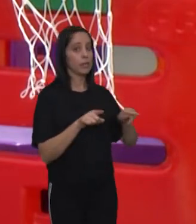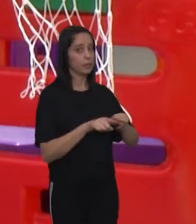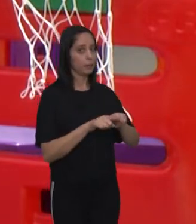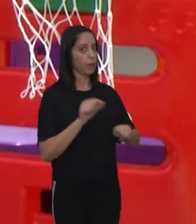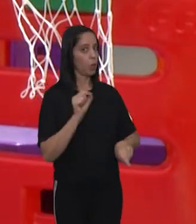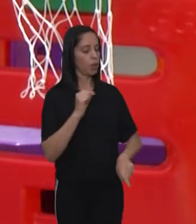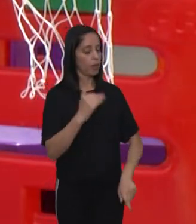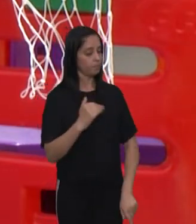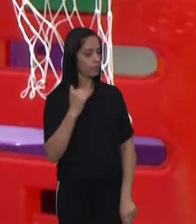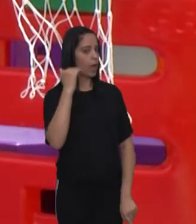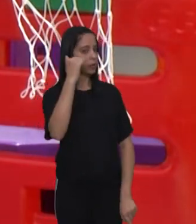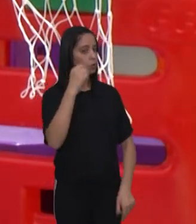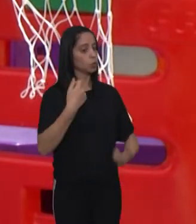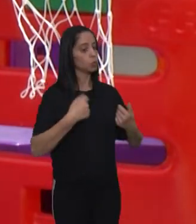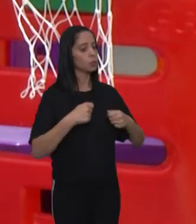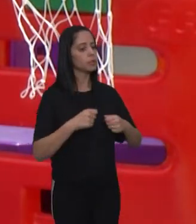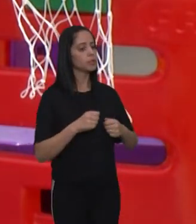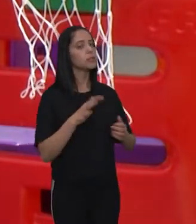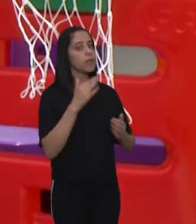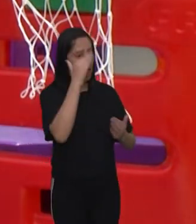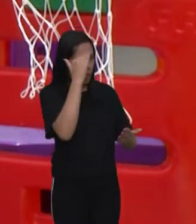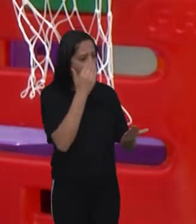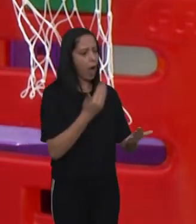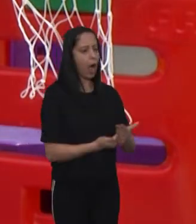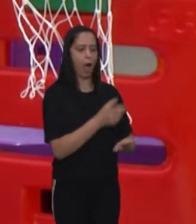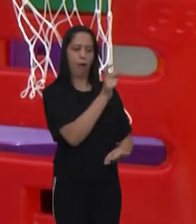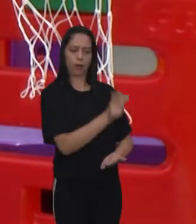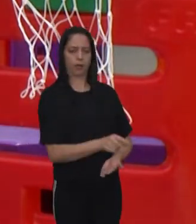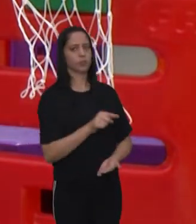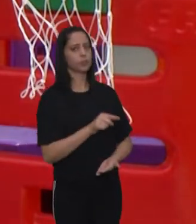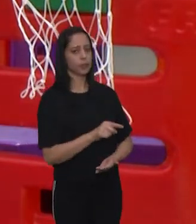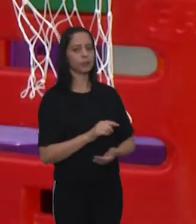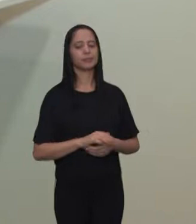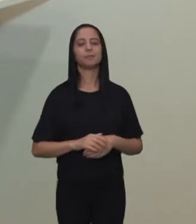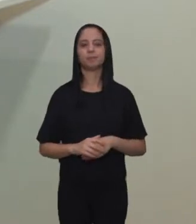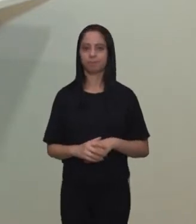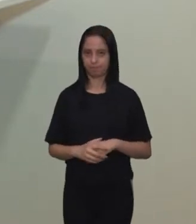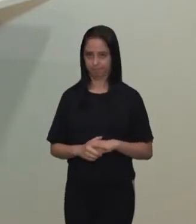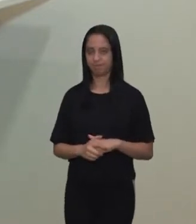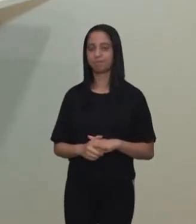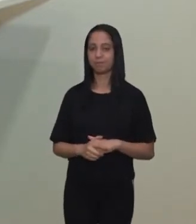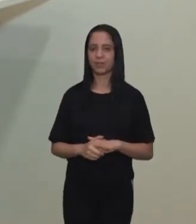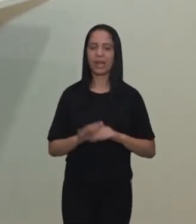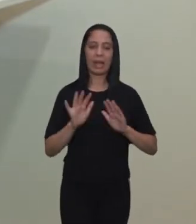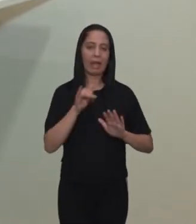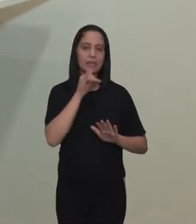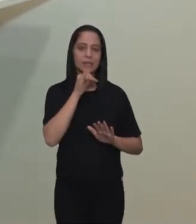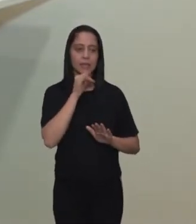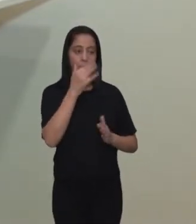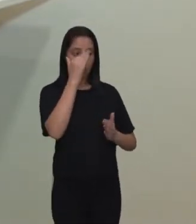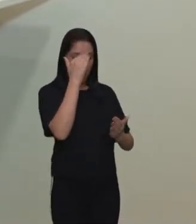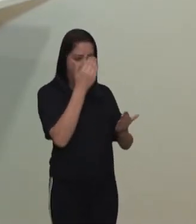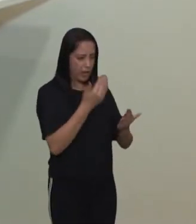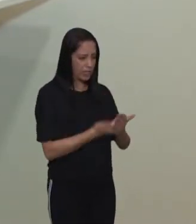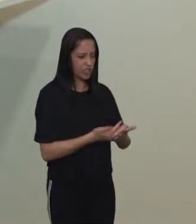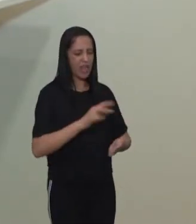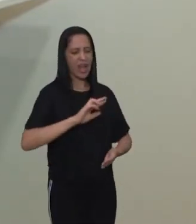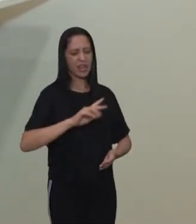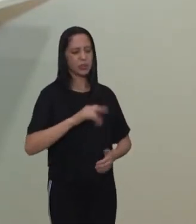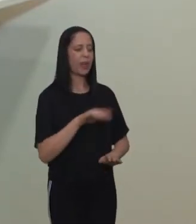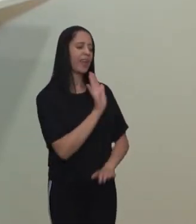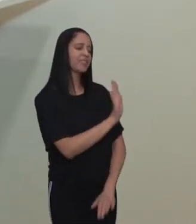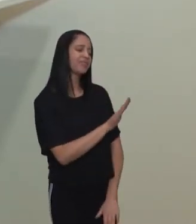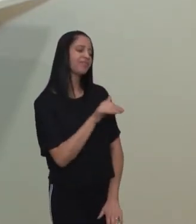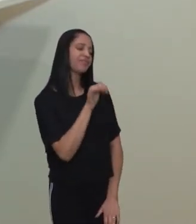os adultos precisam aprender a validar as emoções das Crianças validar não quer dizer muita gente